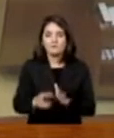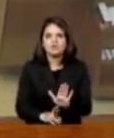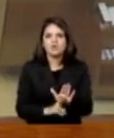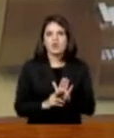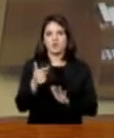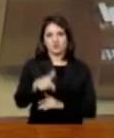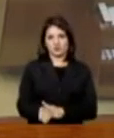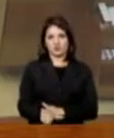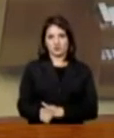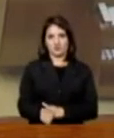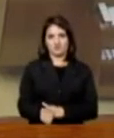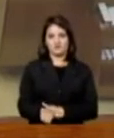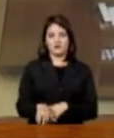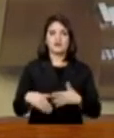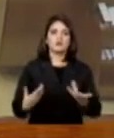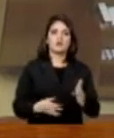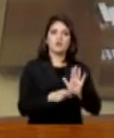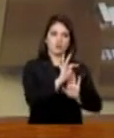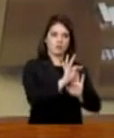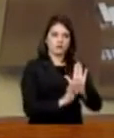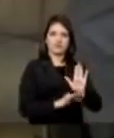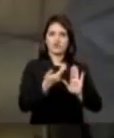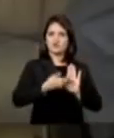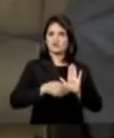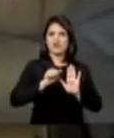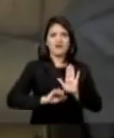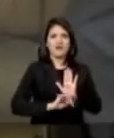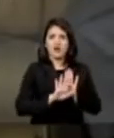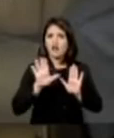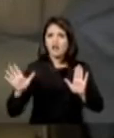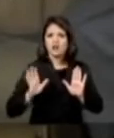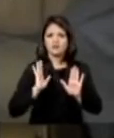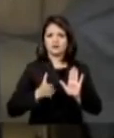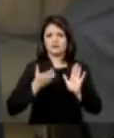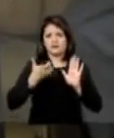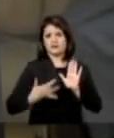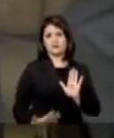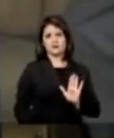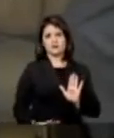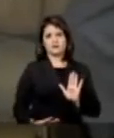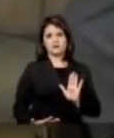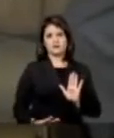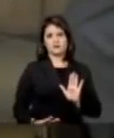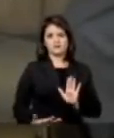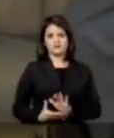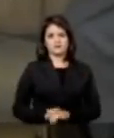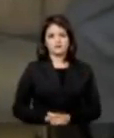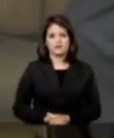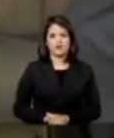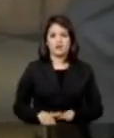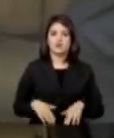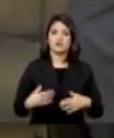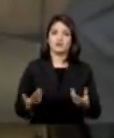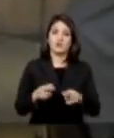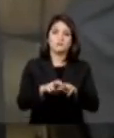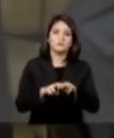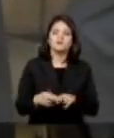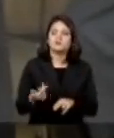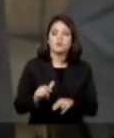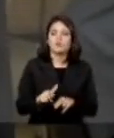à redação clara da norma constitucional da presunção de inocência. Portanto, não há